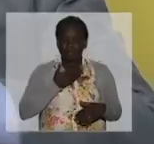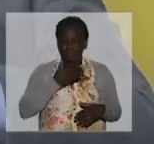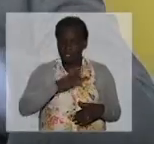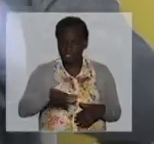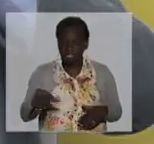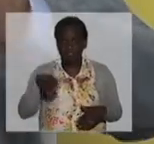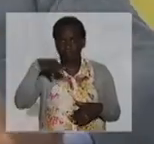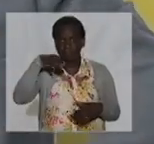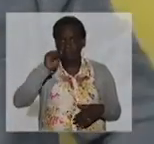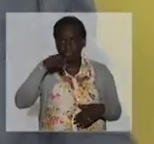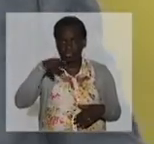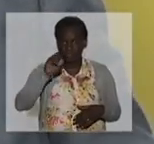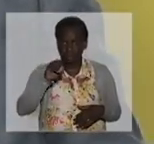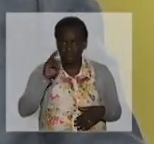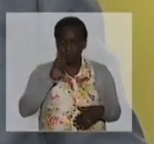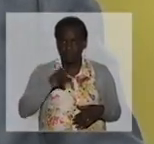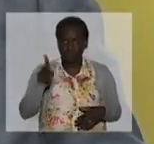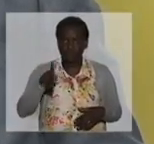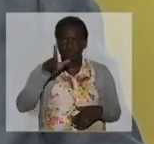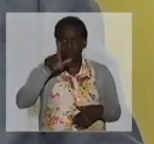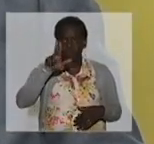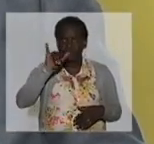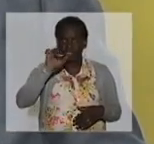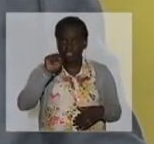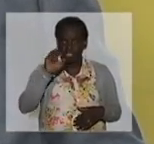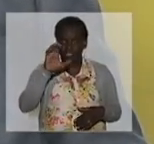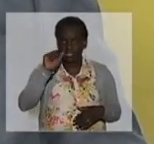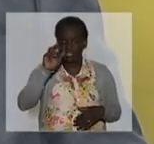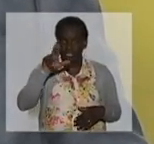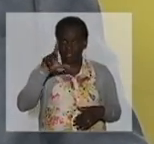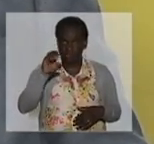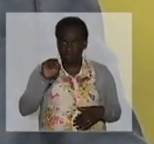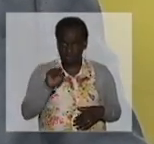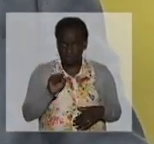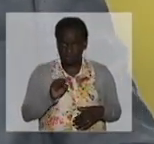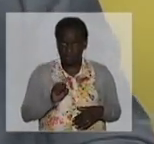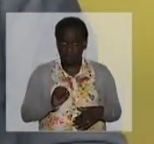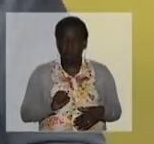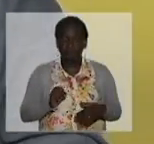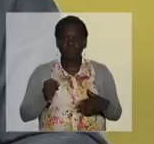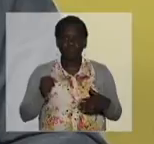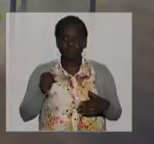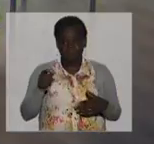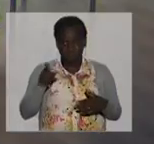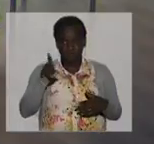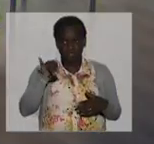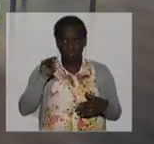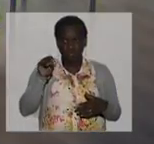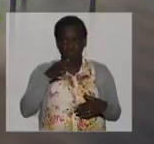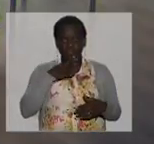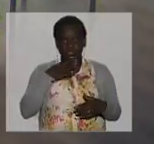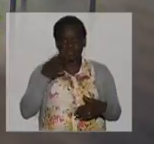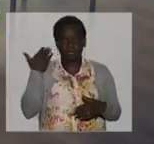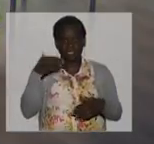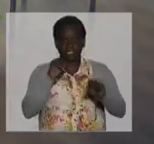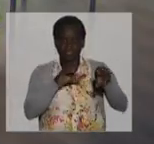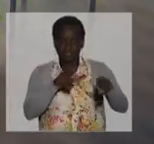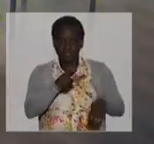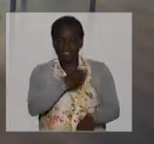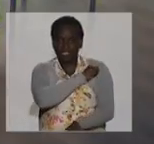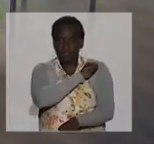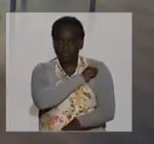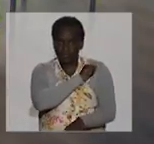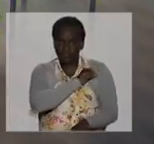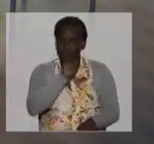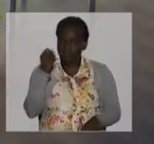infância conhecem como Mano, mas professor Luiz Carlos, que o Diego conhece. Foi aluno, inclusive. Foi aluno do meu